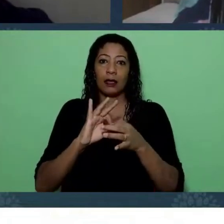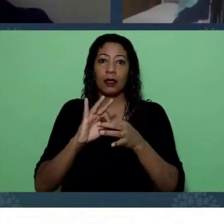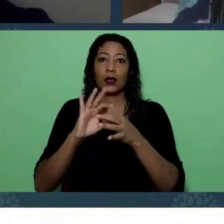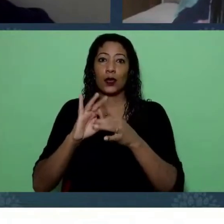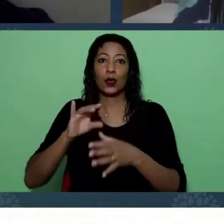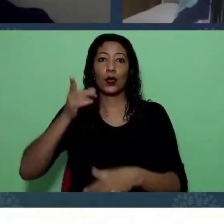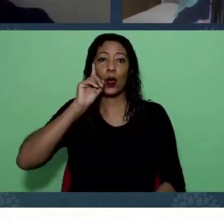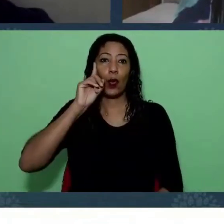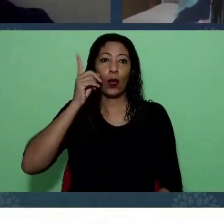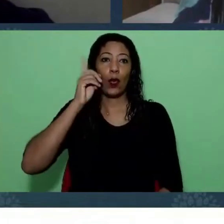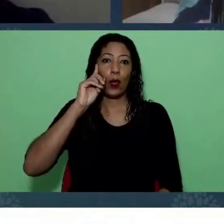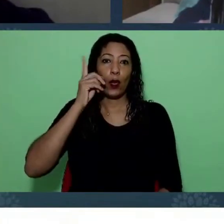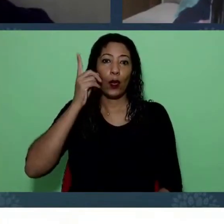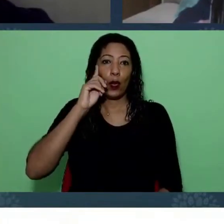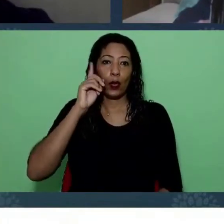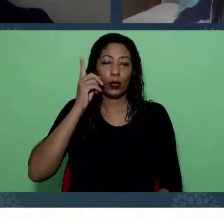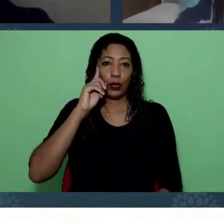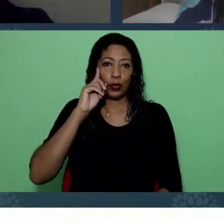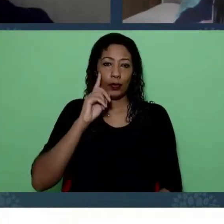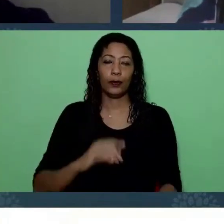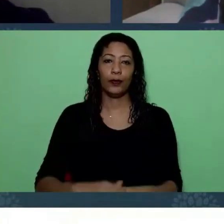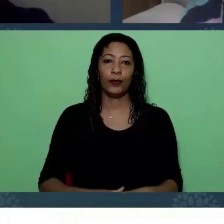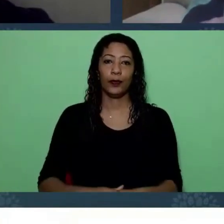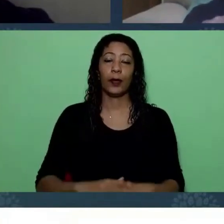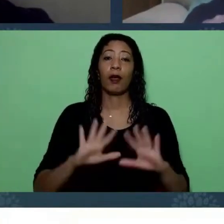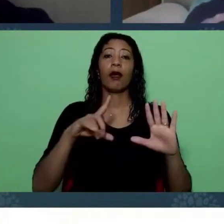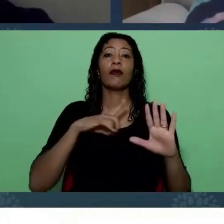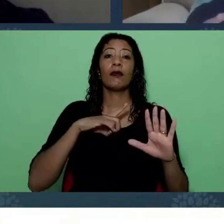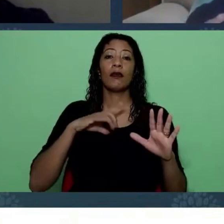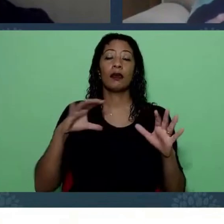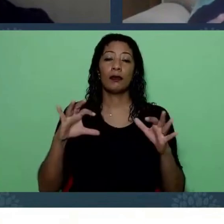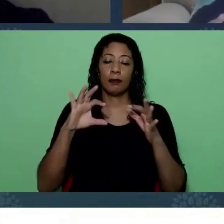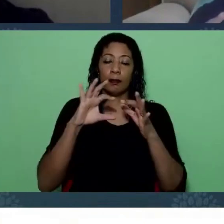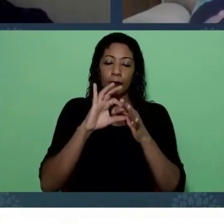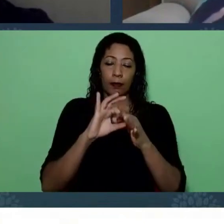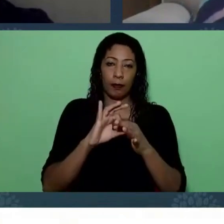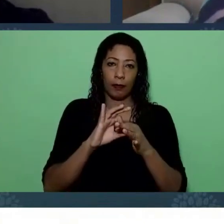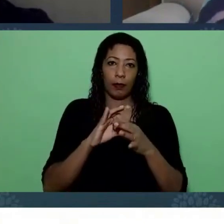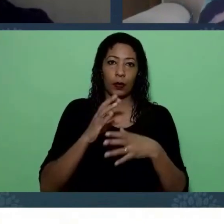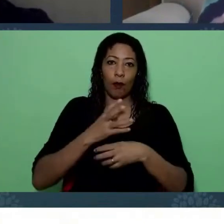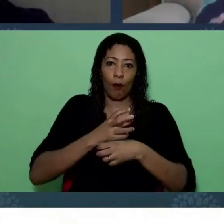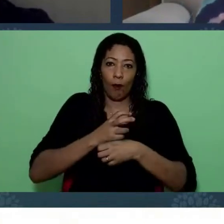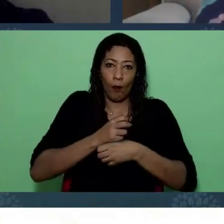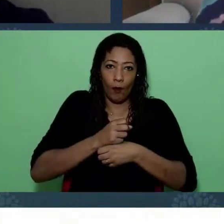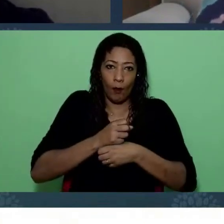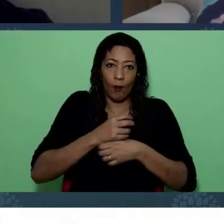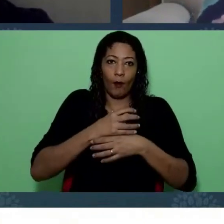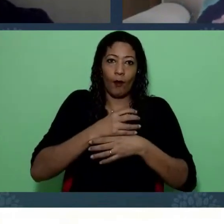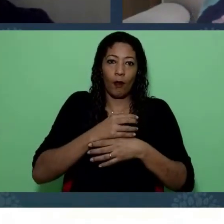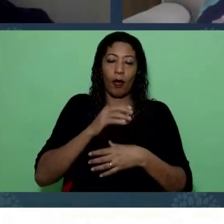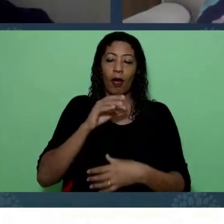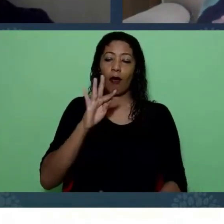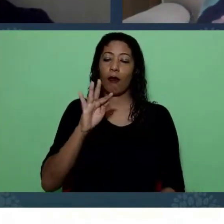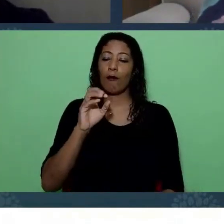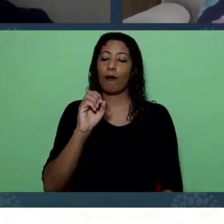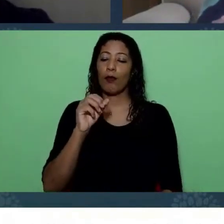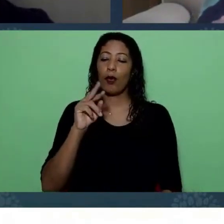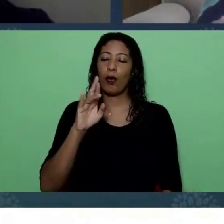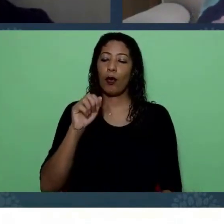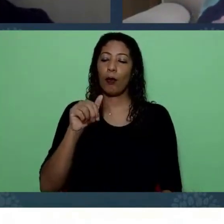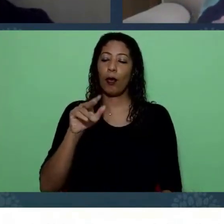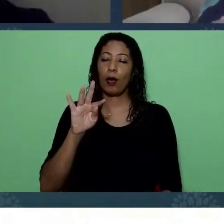dias. Quando a gente tem uma associação de um broncodilatador com formoterol, que eu comentei para vocês na aula, que